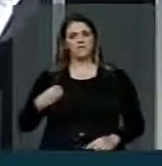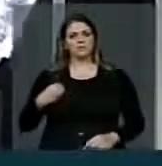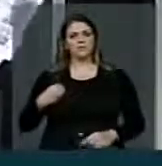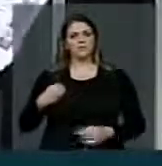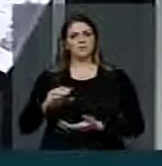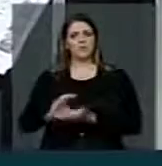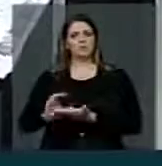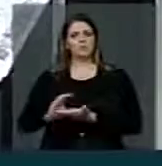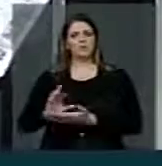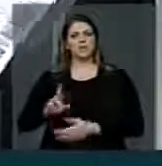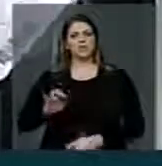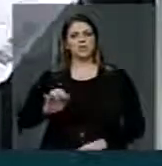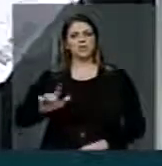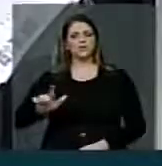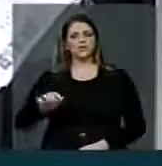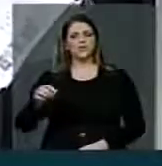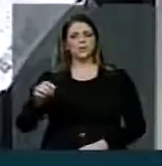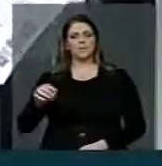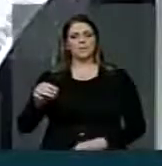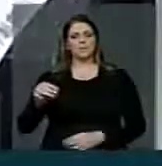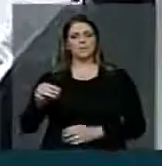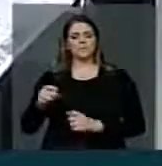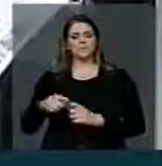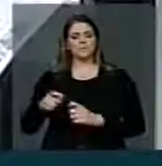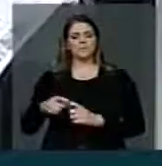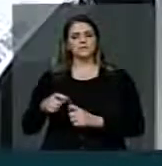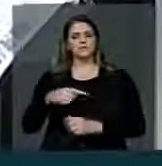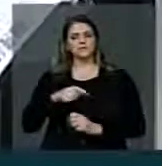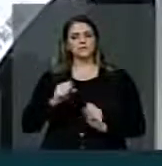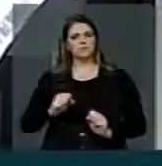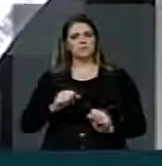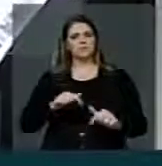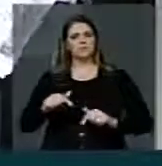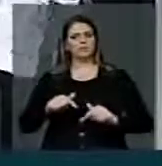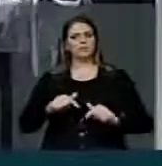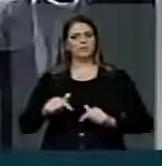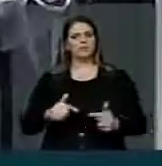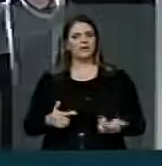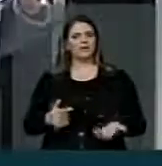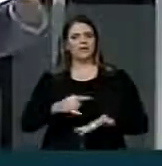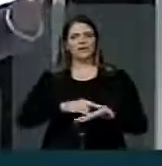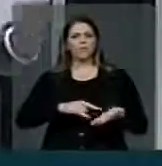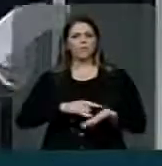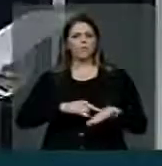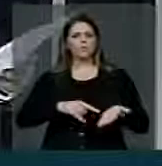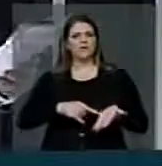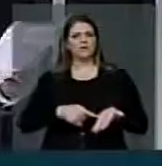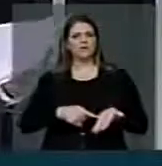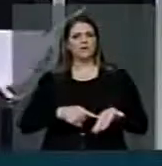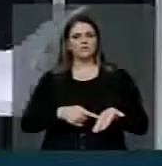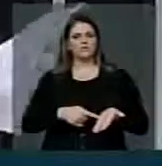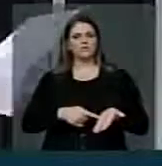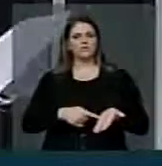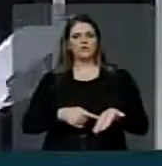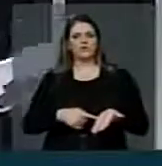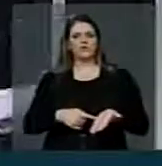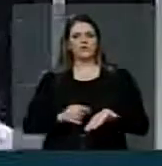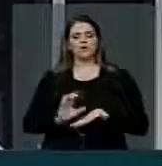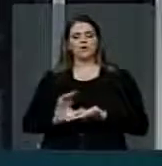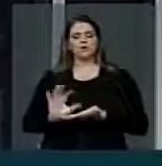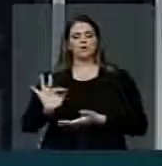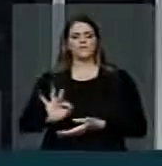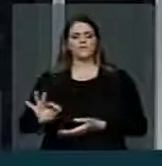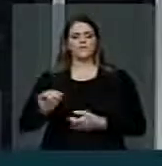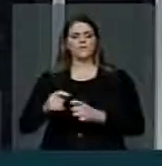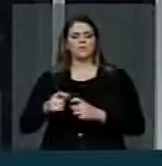que poderia consultar, que poderia trabalhar no documento do Conselho Federal de Medicina. E só depois